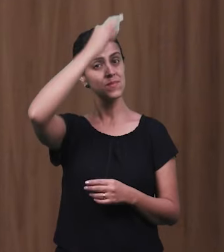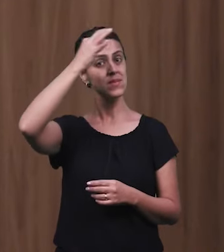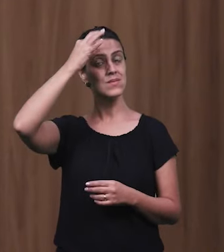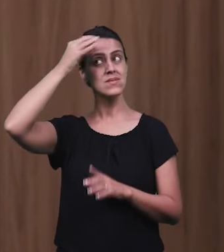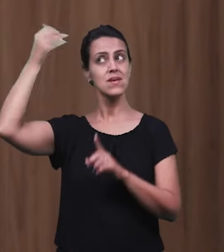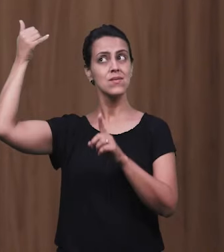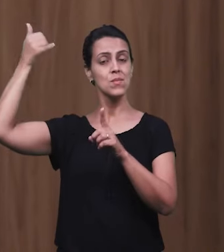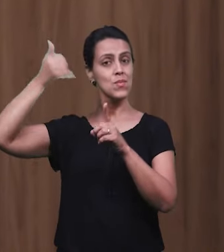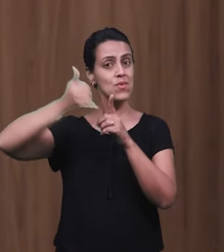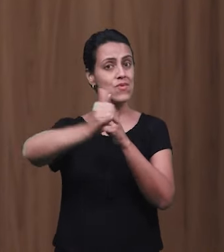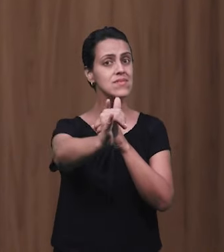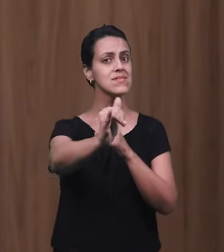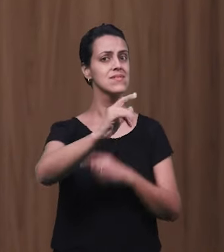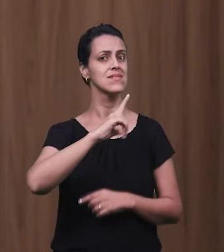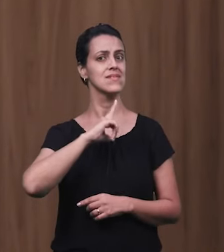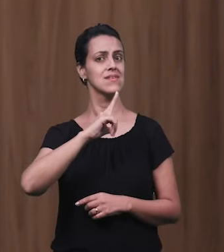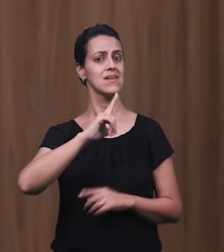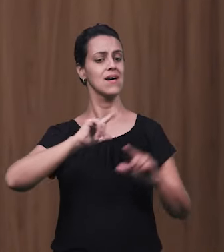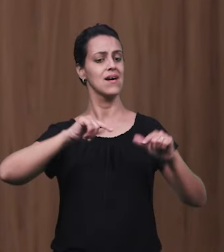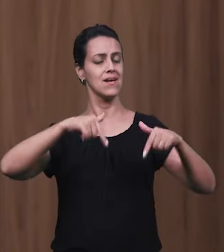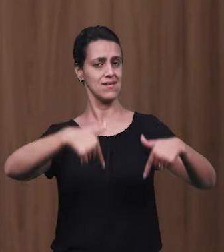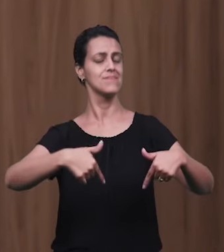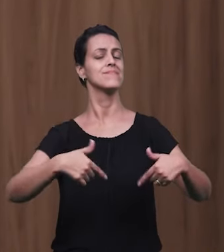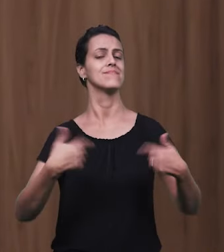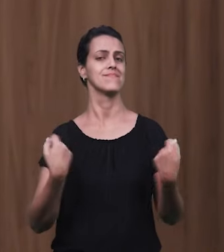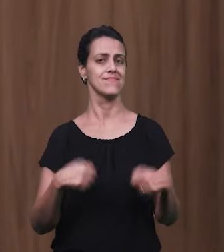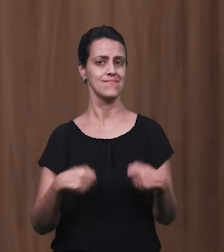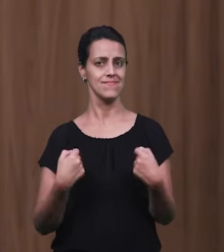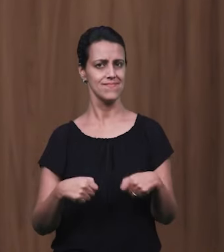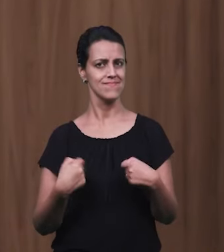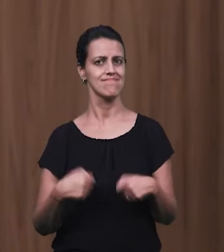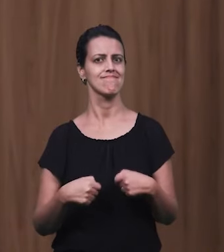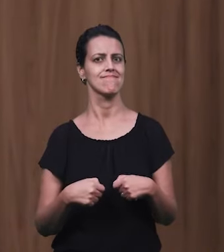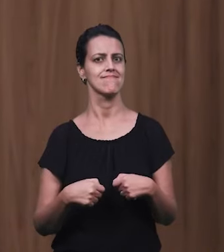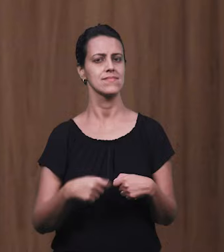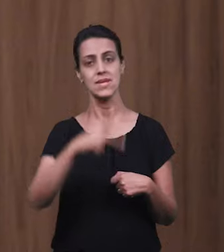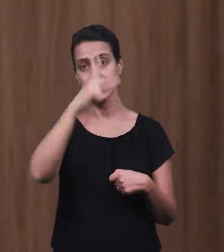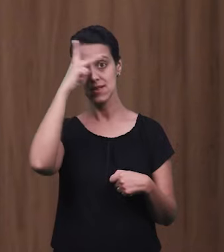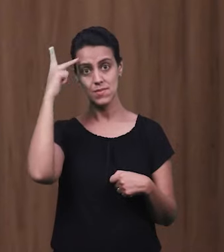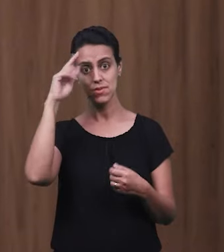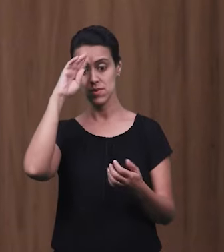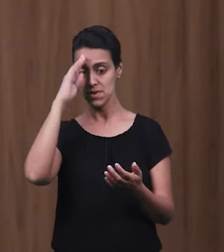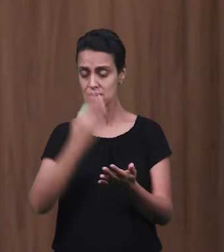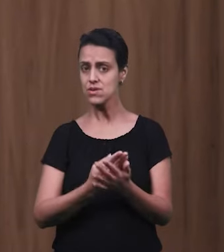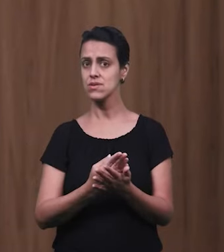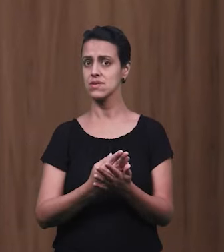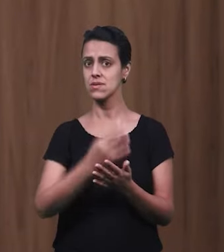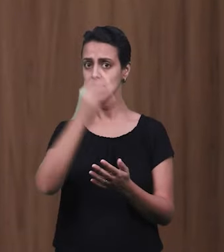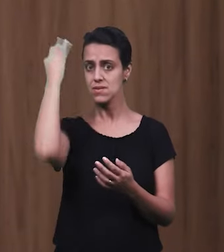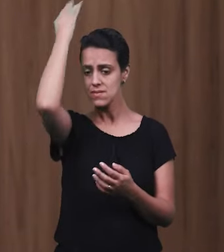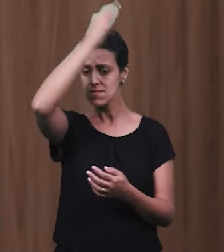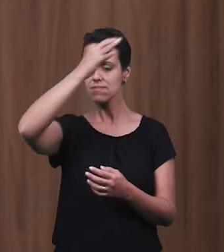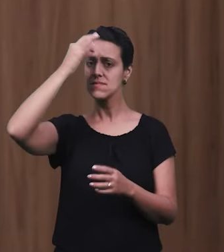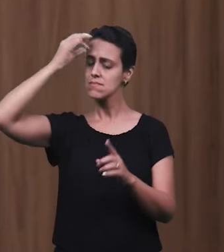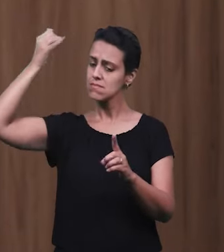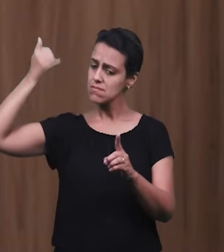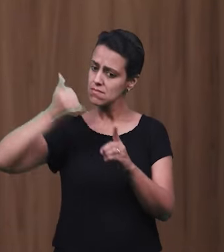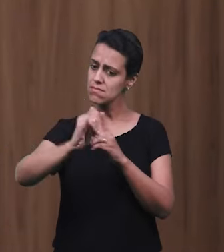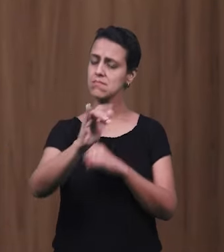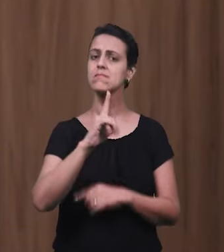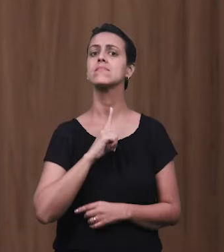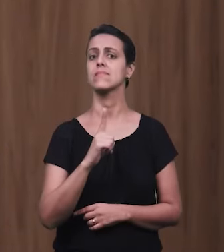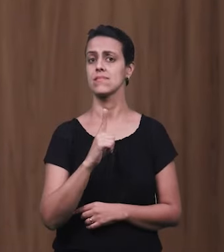de profecia, tem que estar naqueles que creem no Espírito de profecia, e